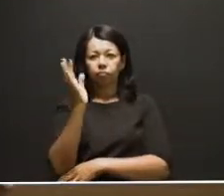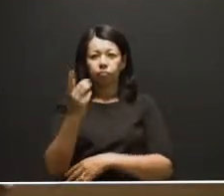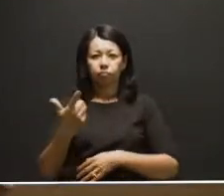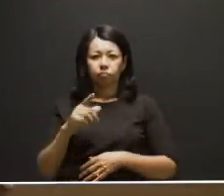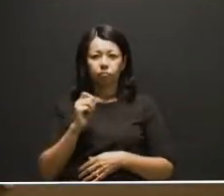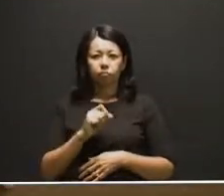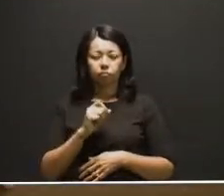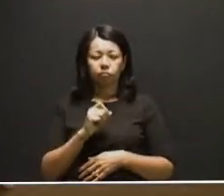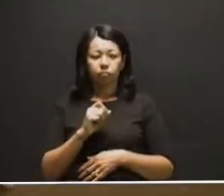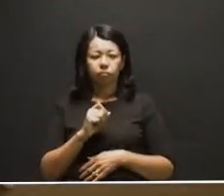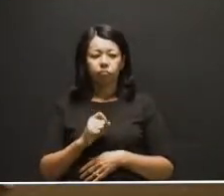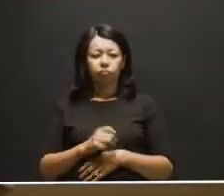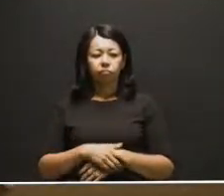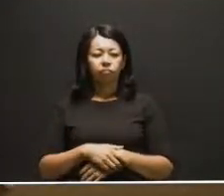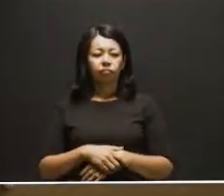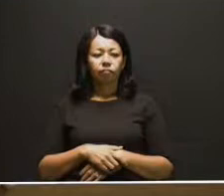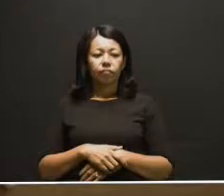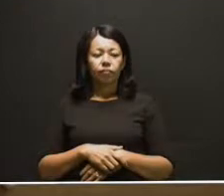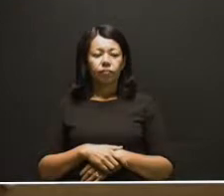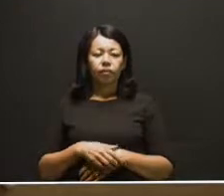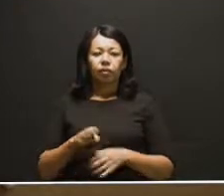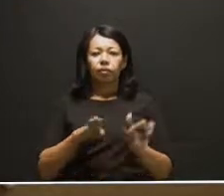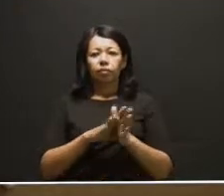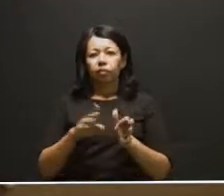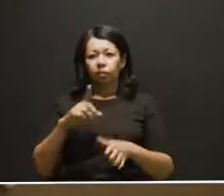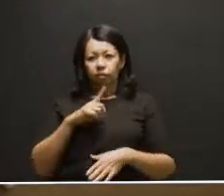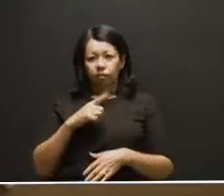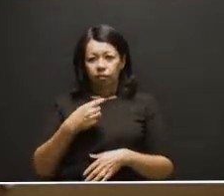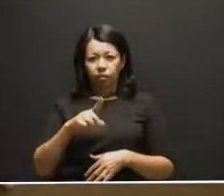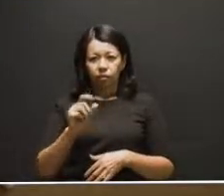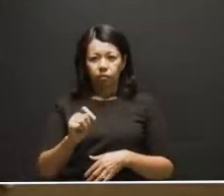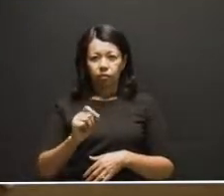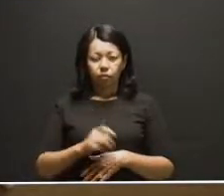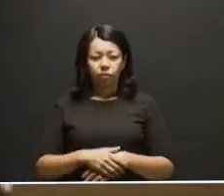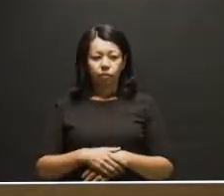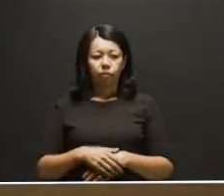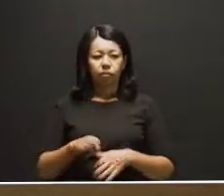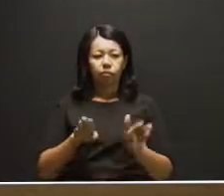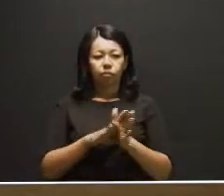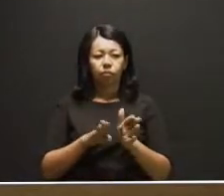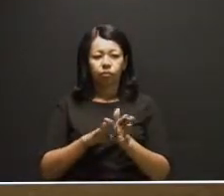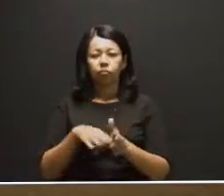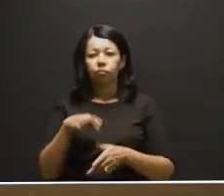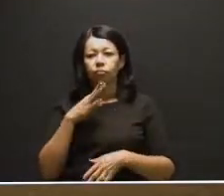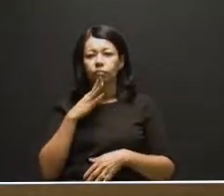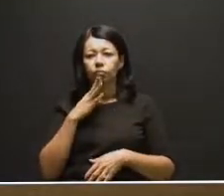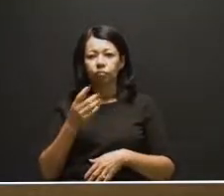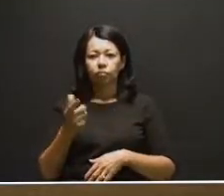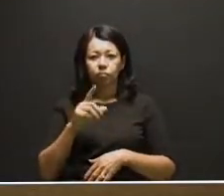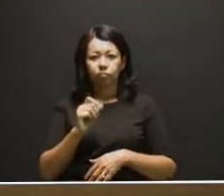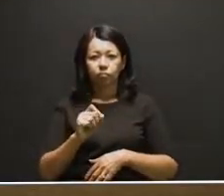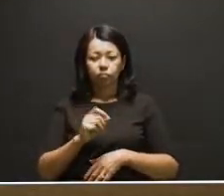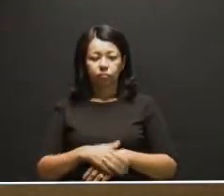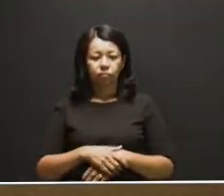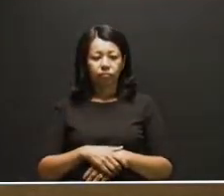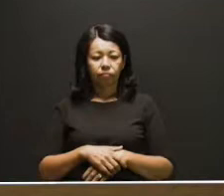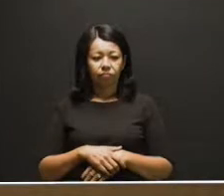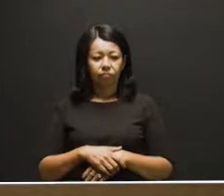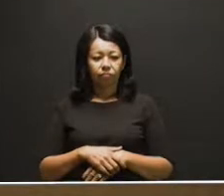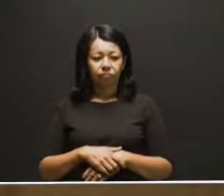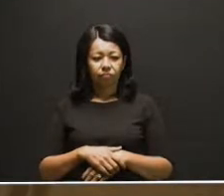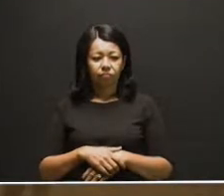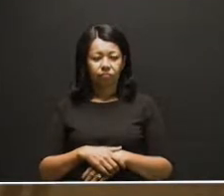na cidade as questões que todos aqui sabem é notório conhecimento todos sabem da sombra da filtragem do ar e